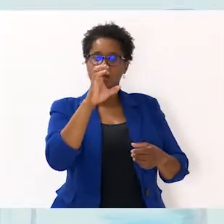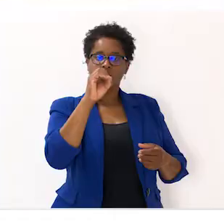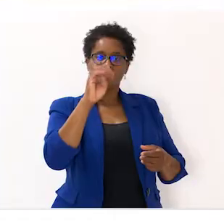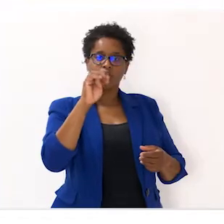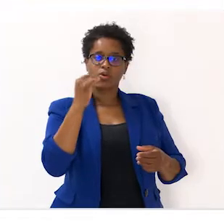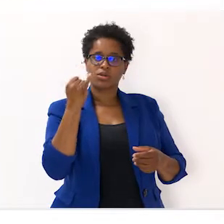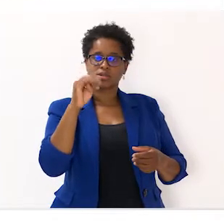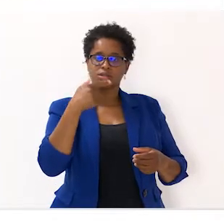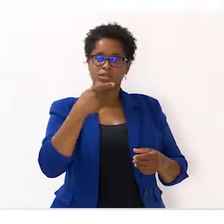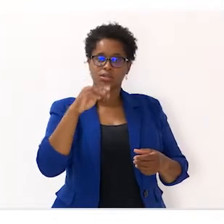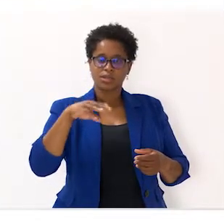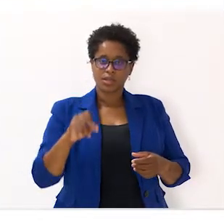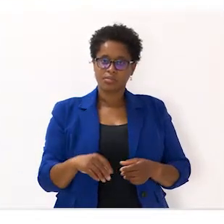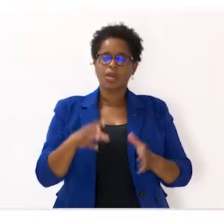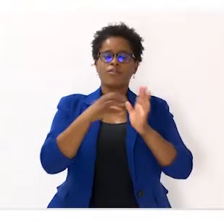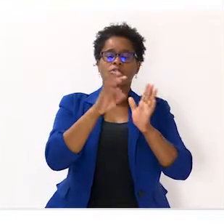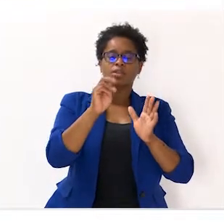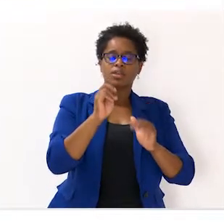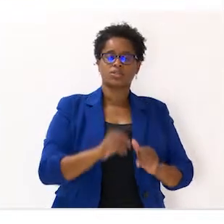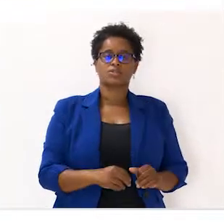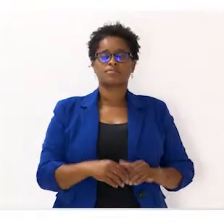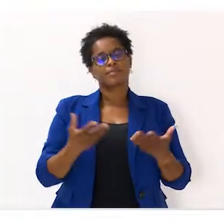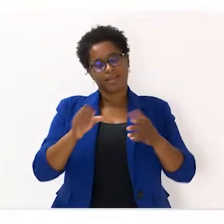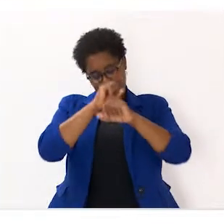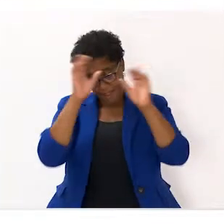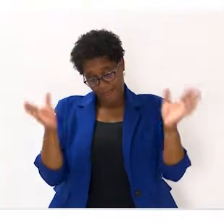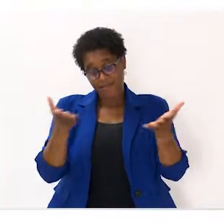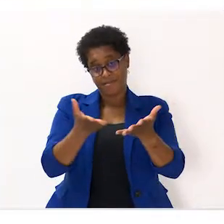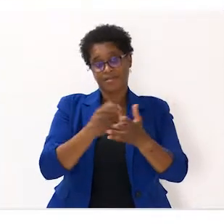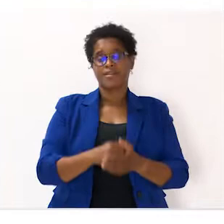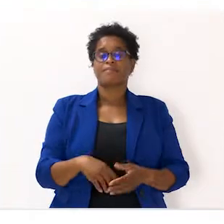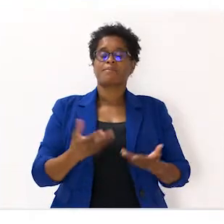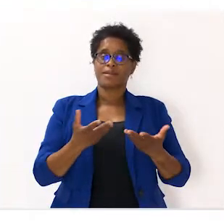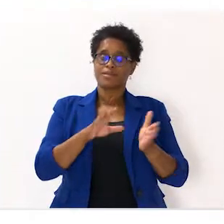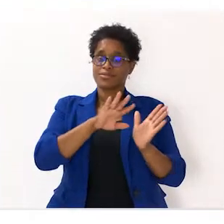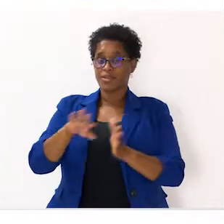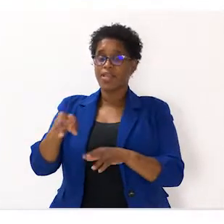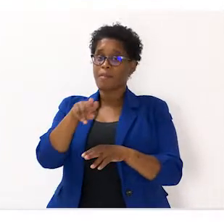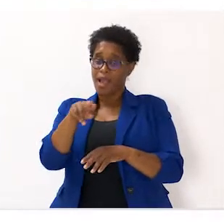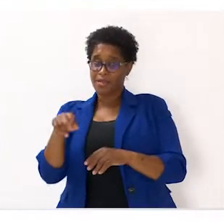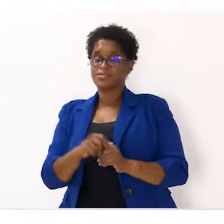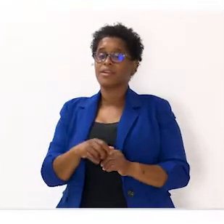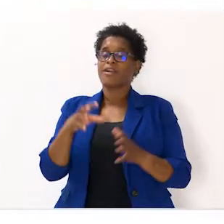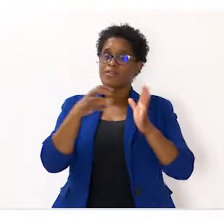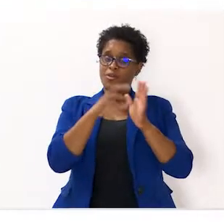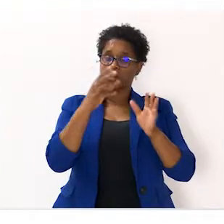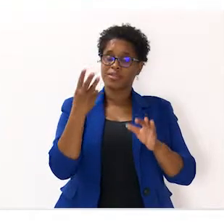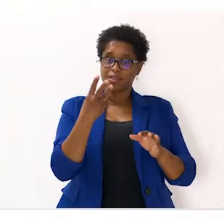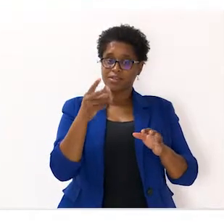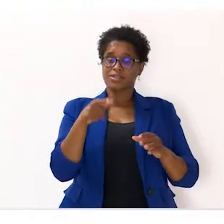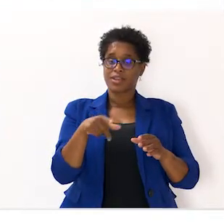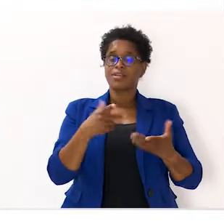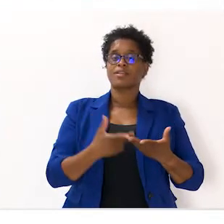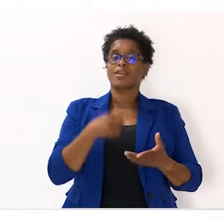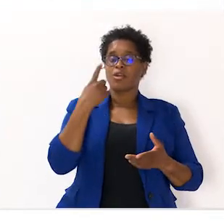ecossistema. E a figura 3? Lógico, pela exclusão de pares, a figura 3 ilustra